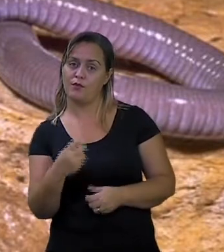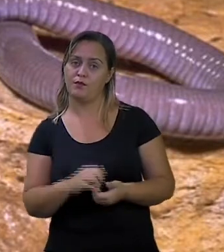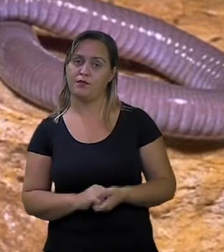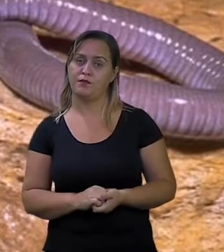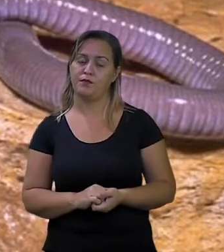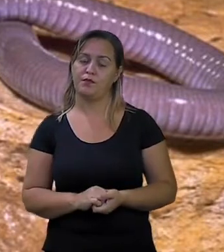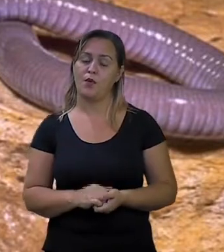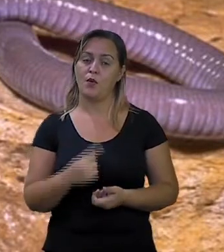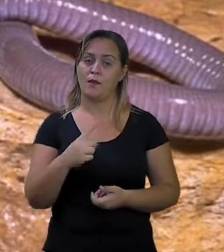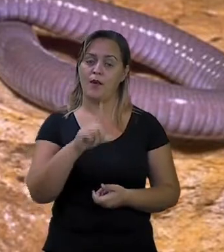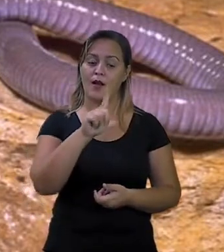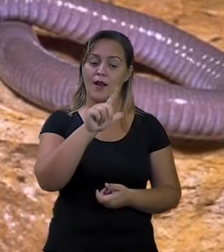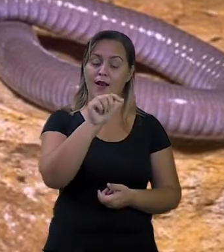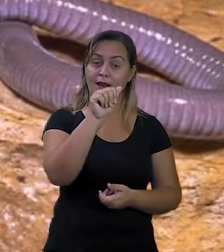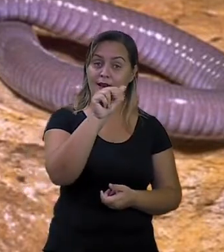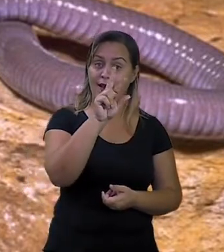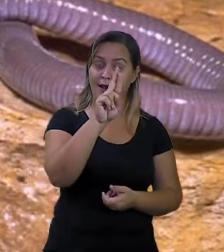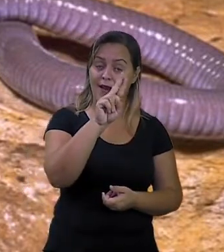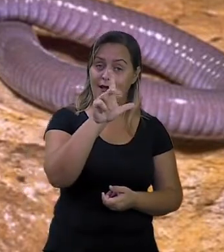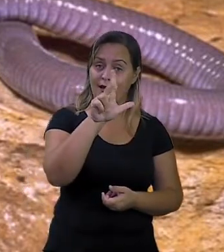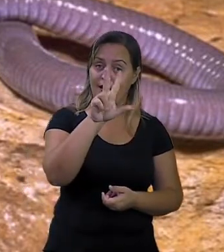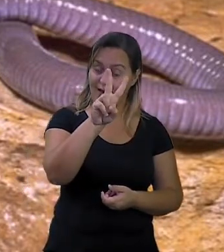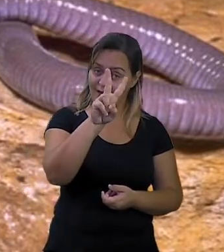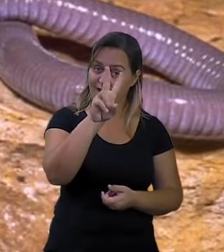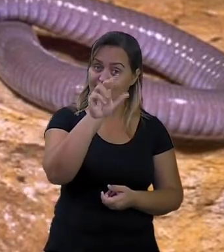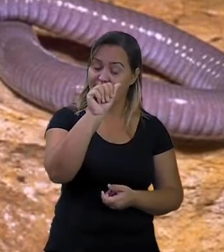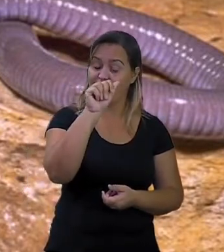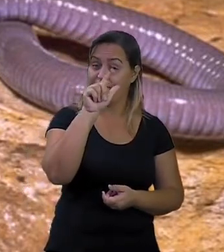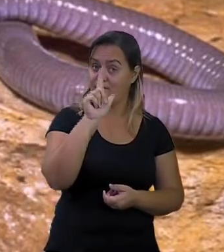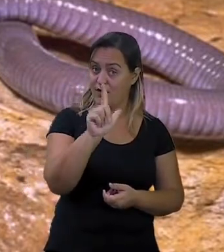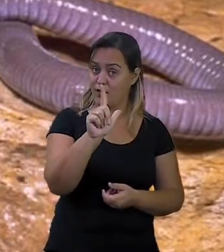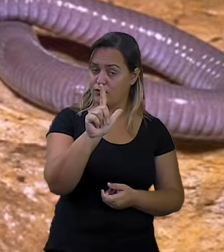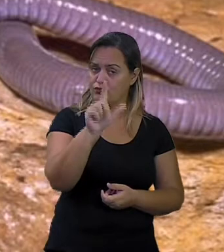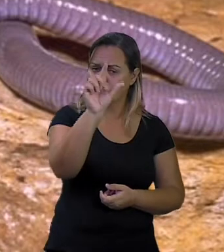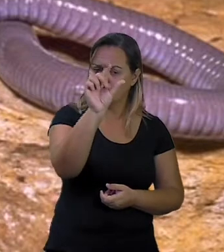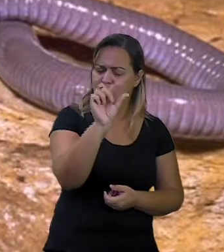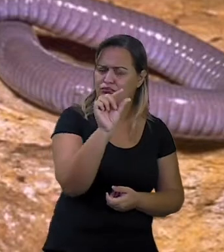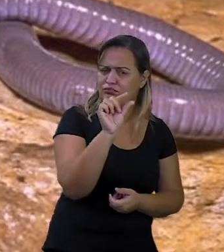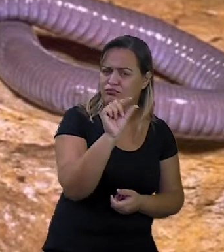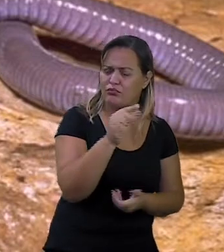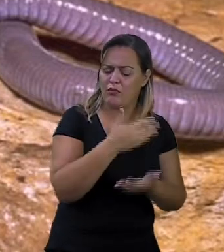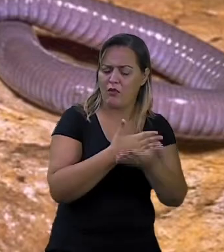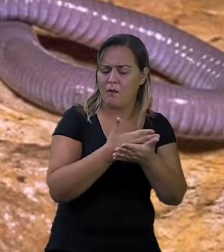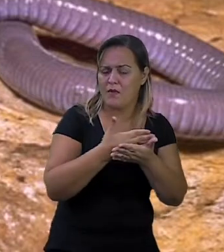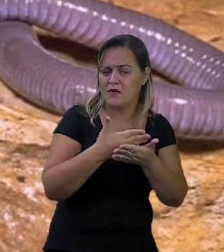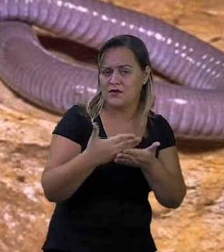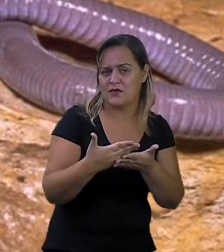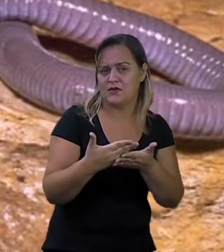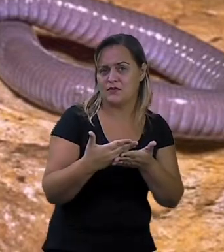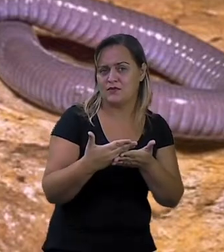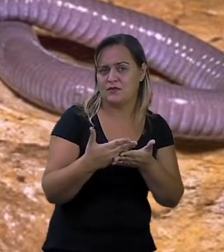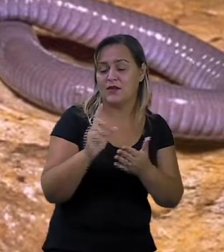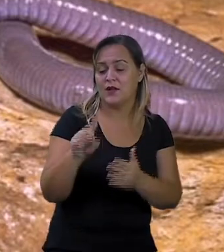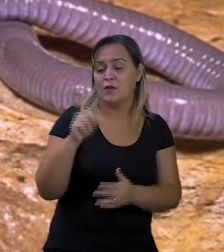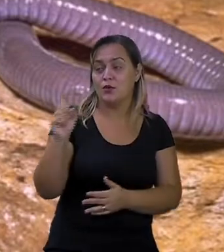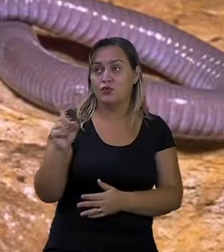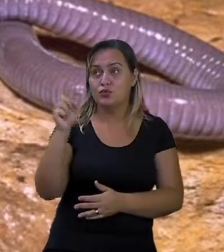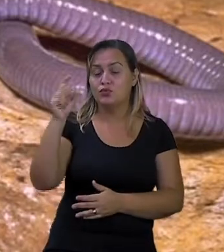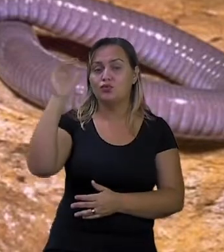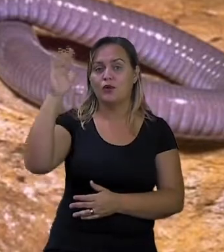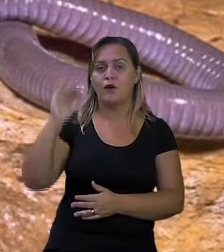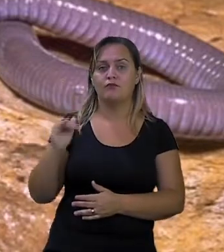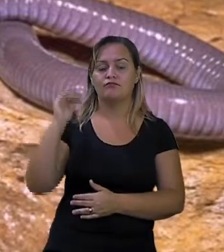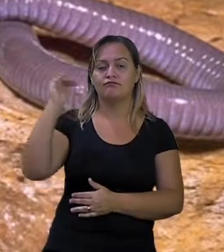uma fase adulta. Em geral, na primeira fase desses animais, que é a vida aquática, assim como